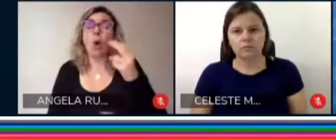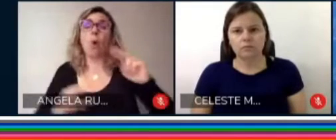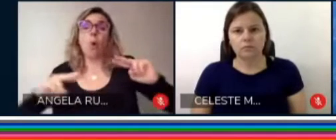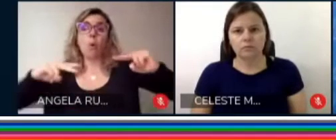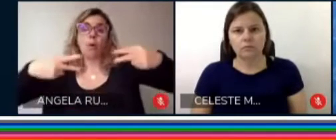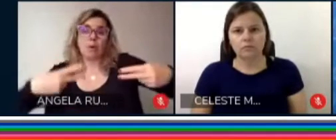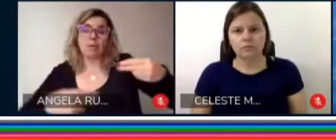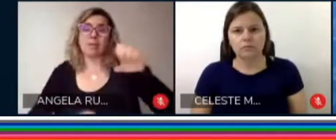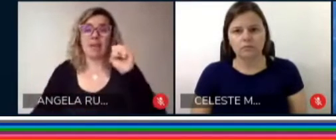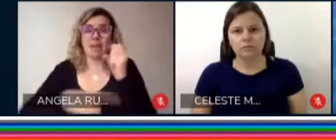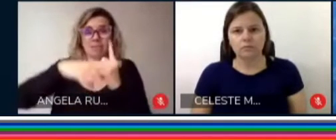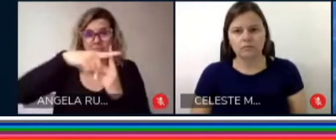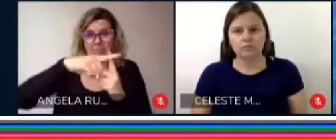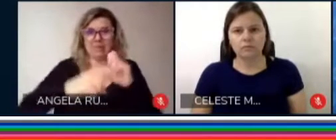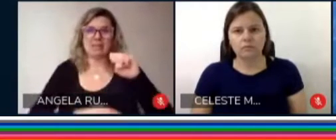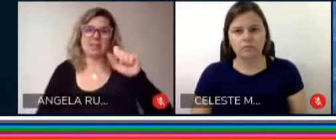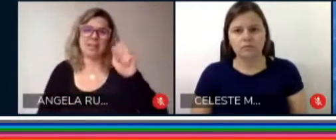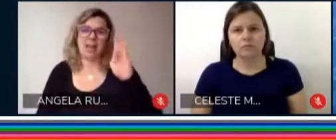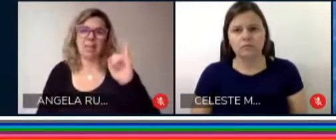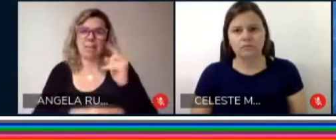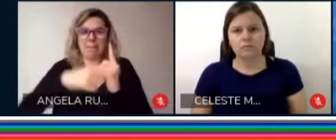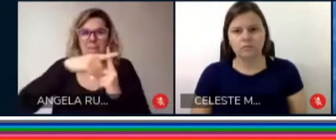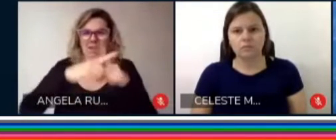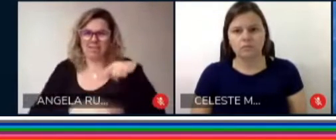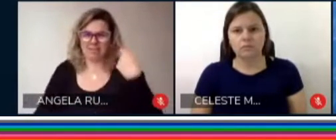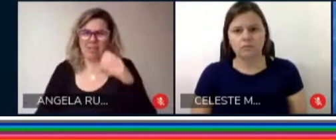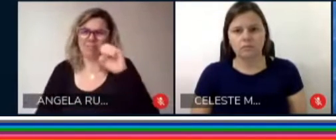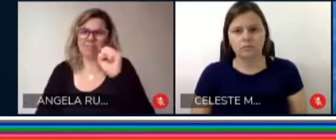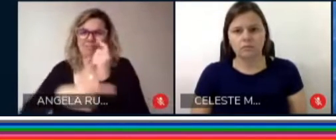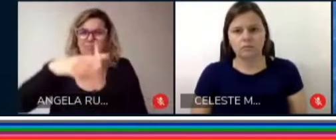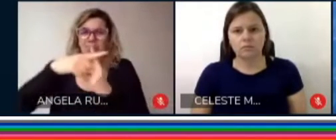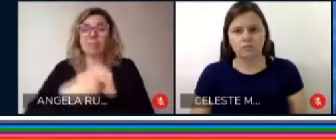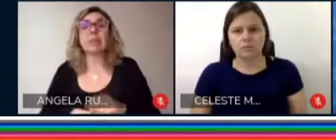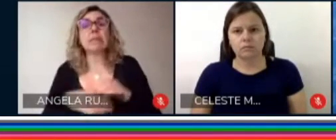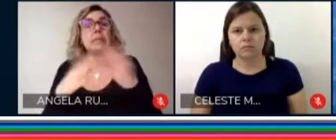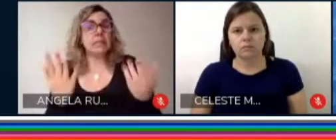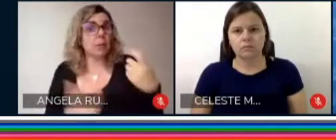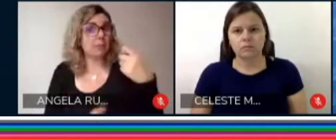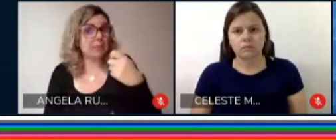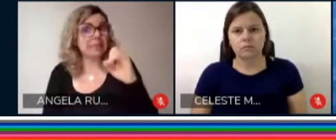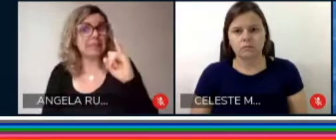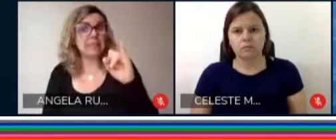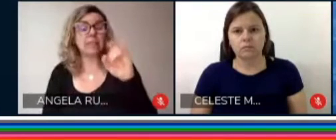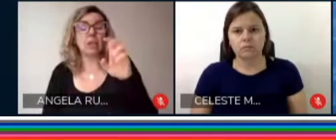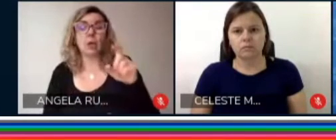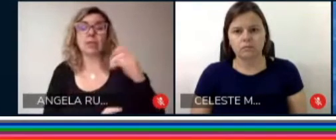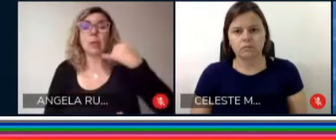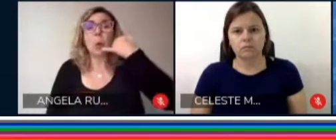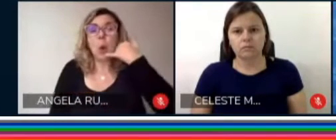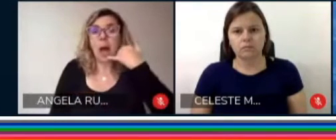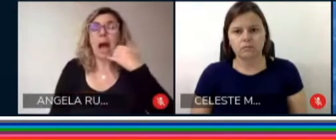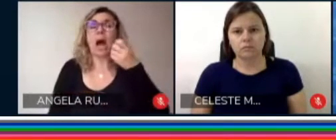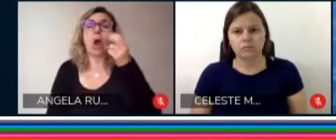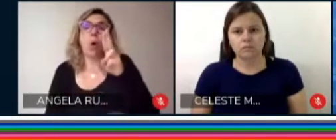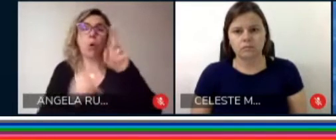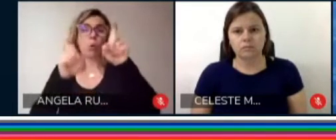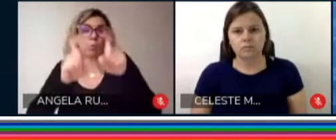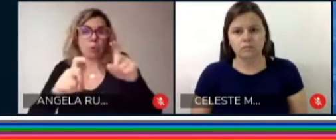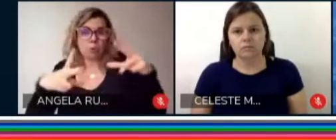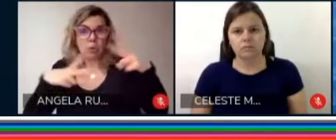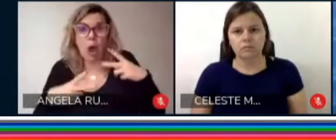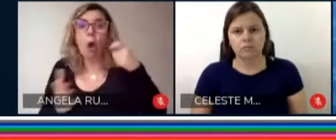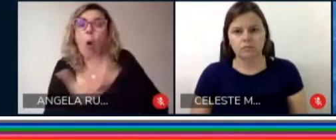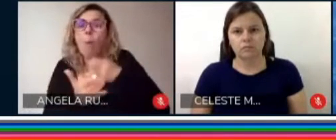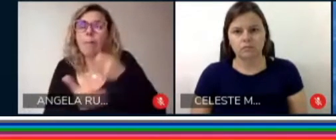Mais mesmo. Lembrando que, além do proxy, é necessário fazer o login com o meu cartão e senha do portal